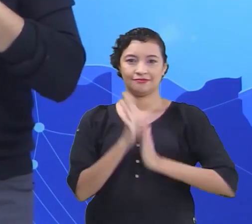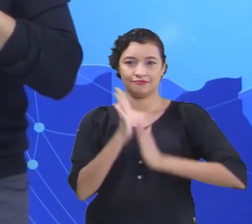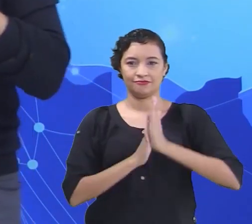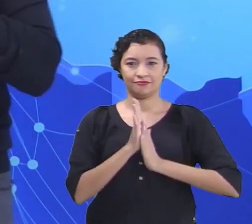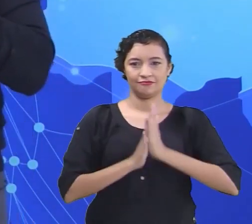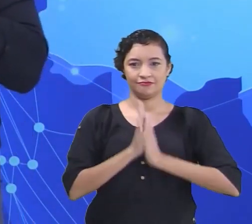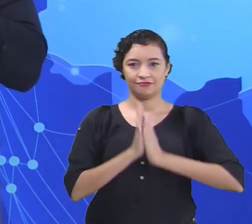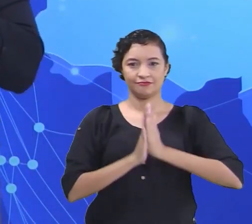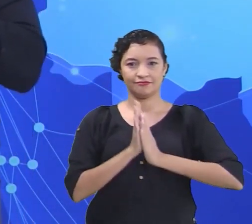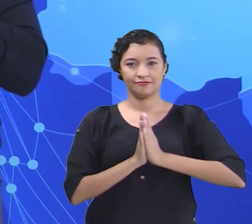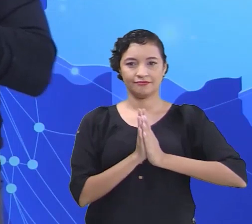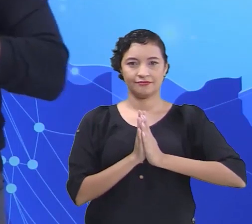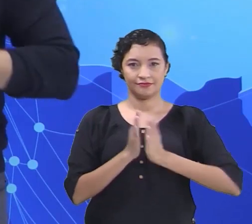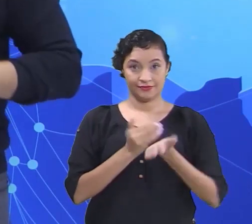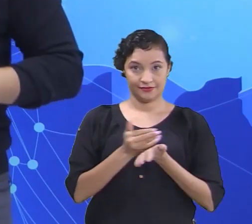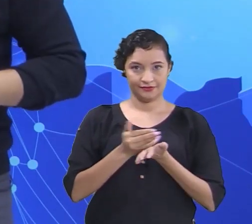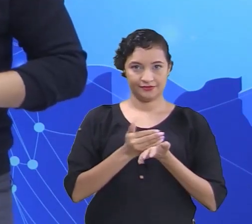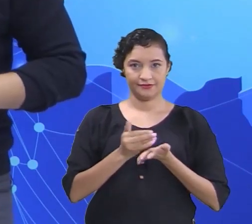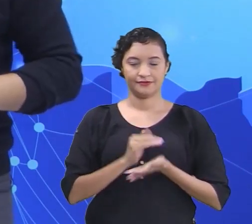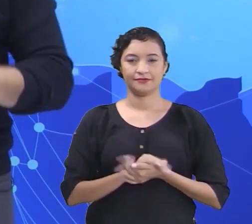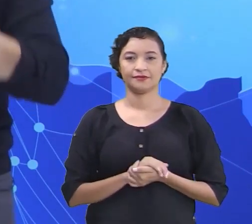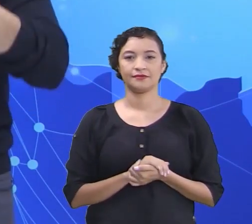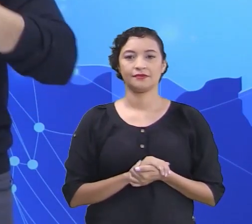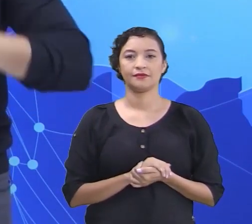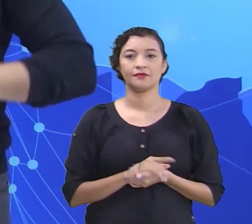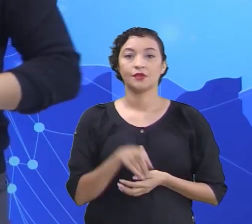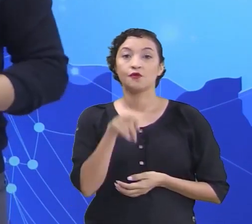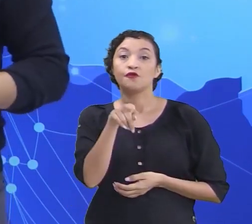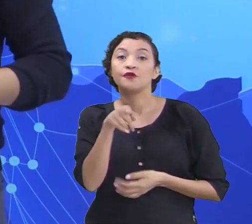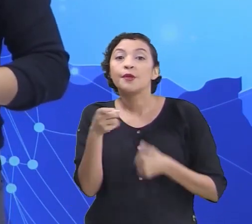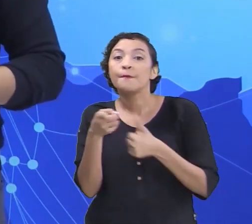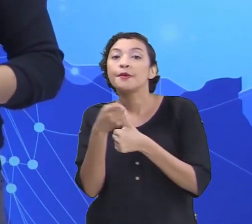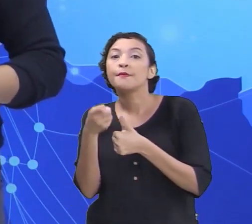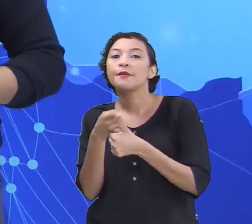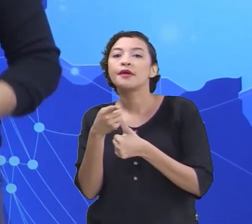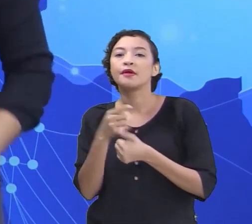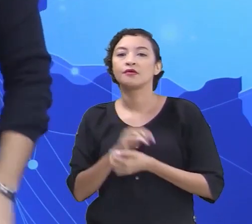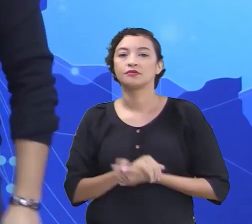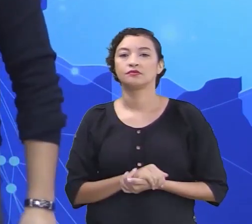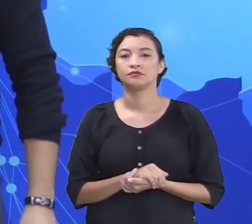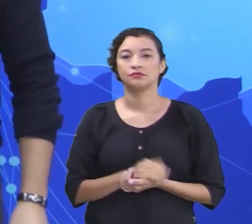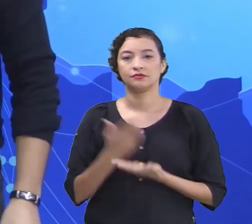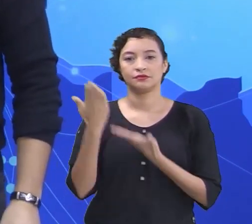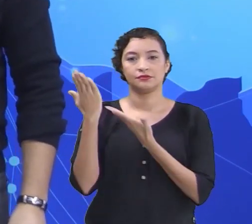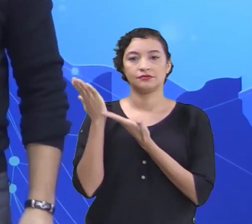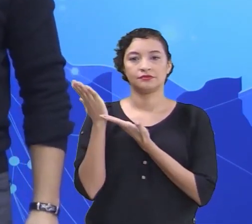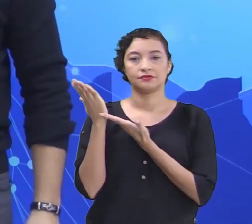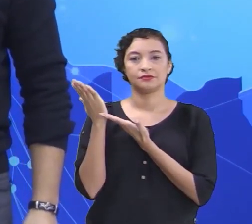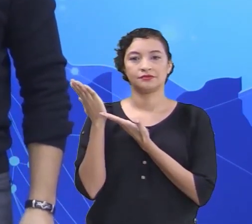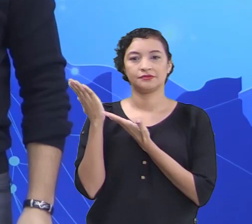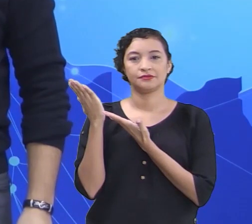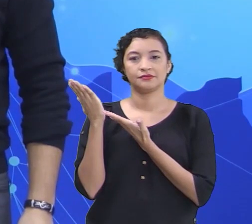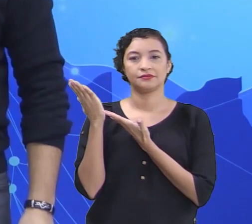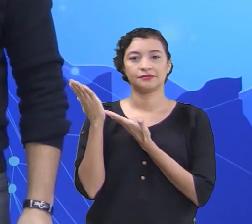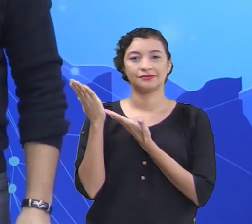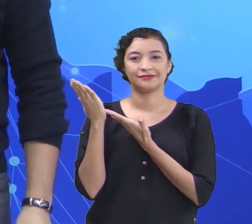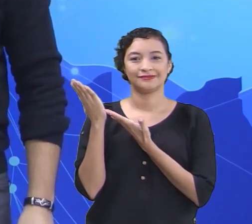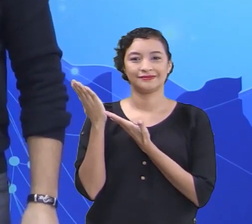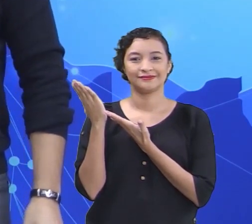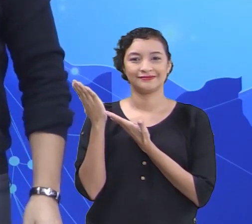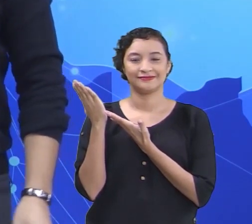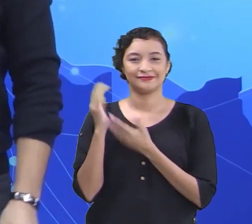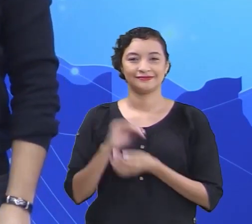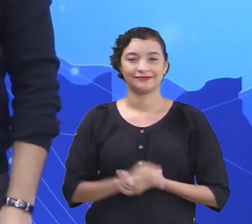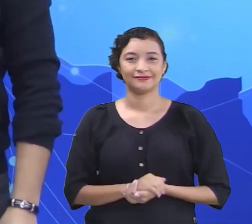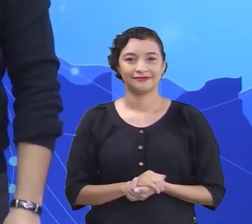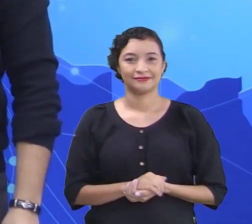mãozinha, porque agora vai começar, hein? O que vocês vão fazer? Primeira coisa, a mãozinha assim, ó, uma onda. Viu a onda?